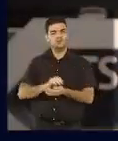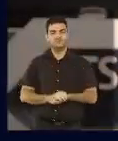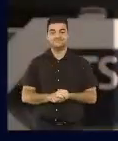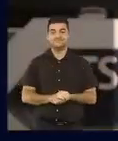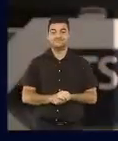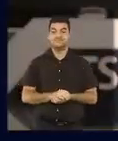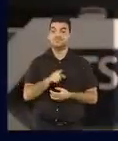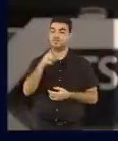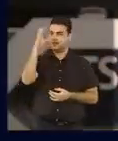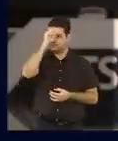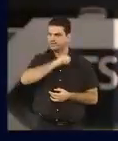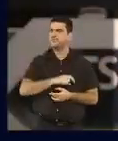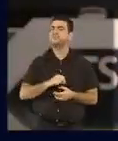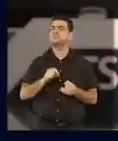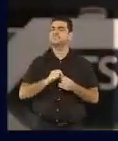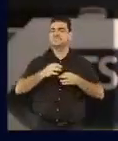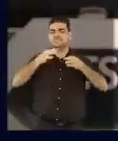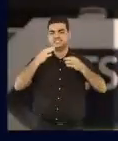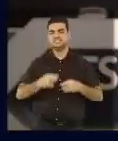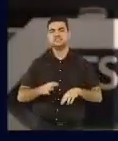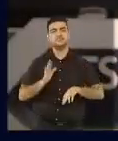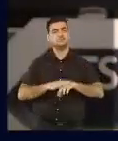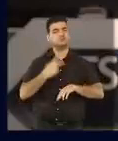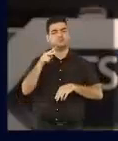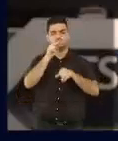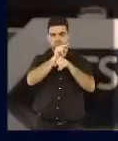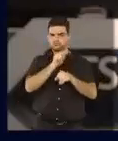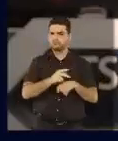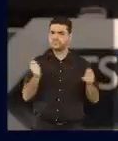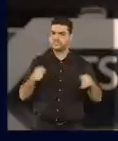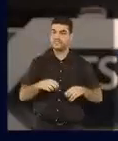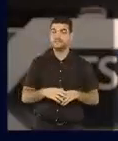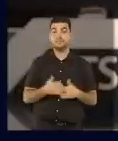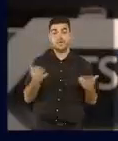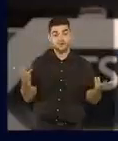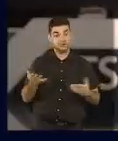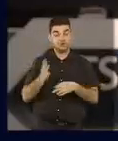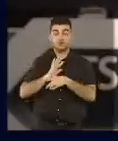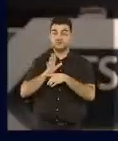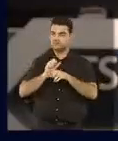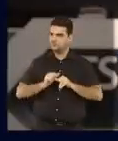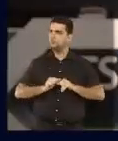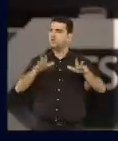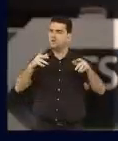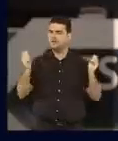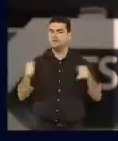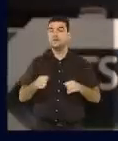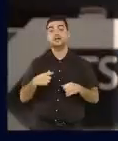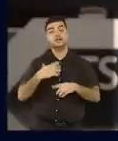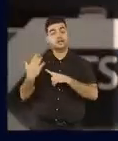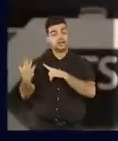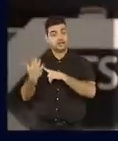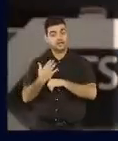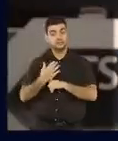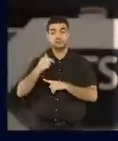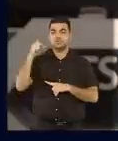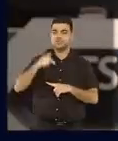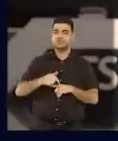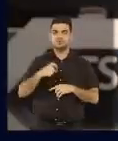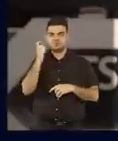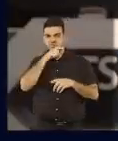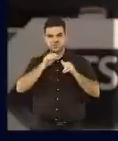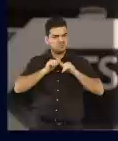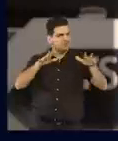que aprendeu a fazer a sua própria secagem compartilha esse vídeo e colabore para o